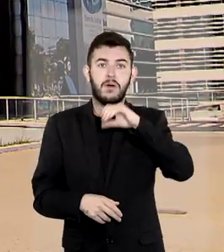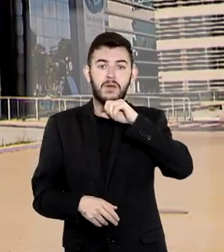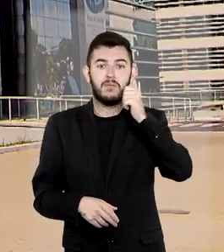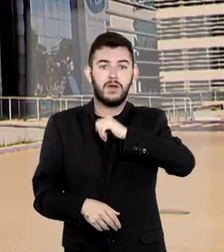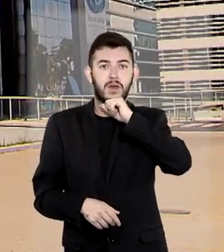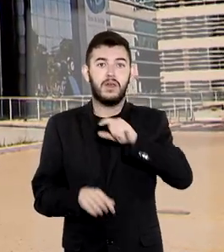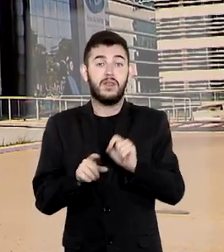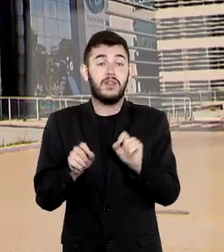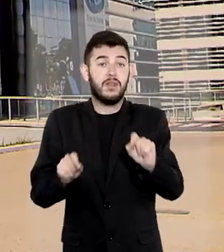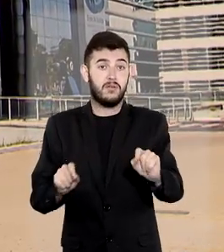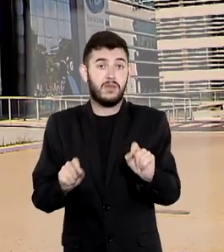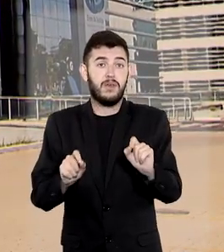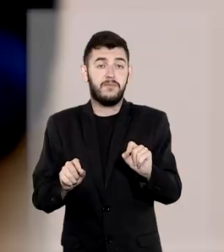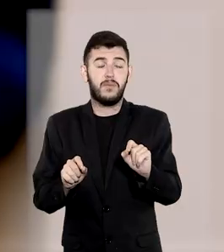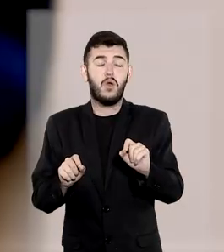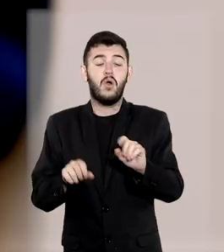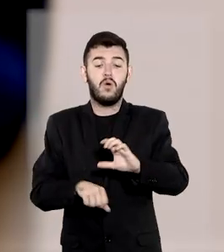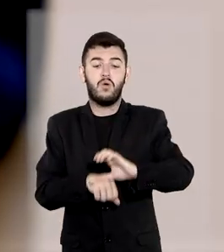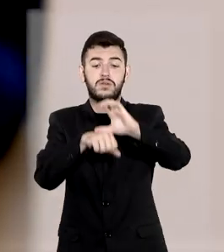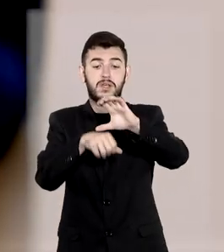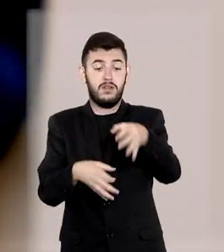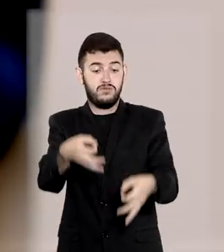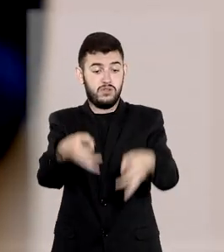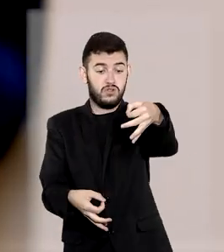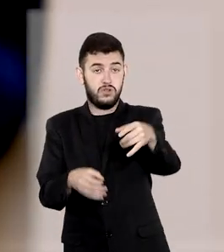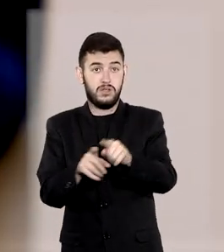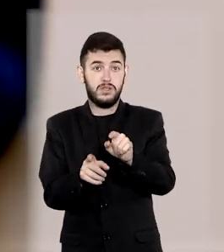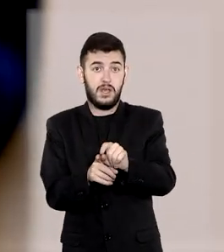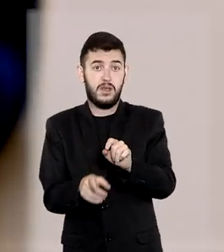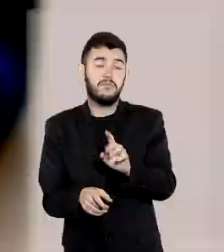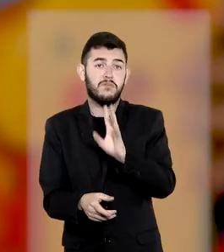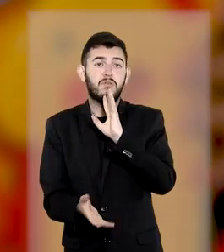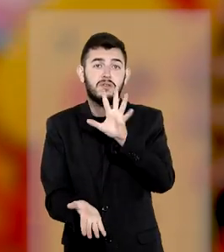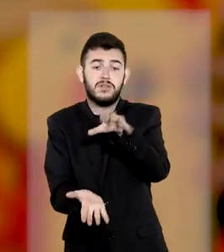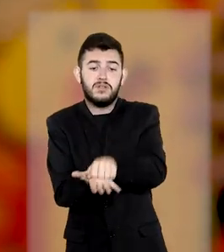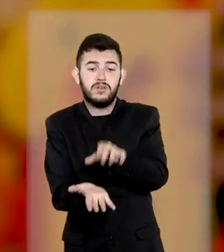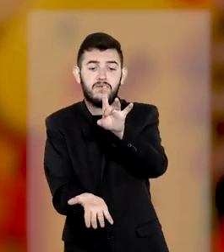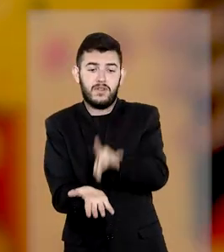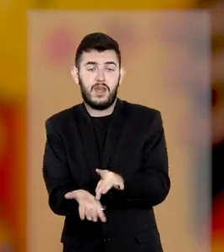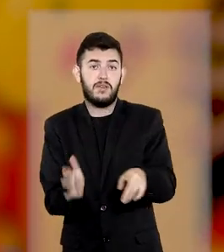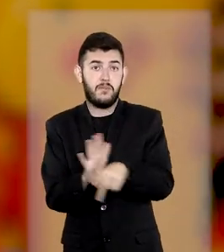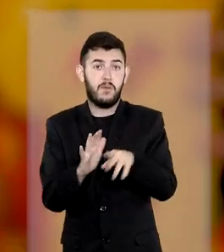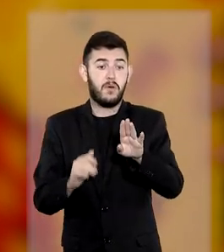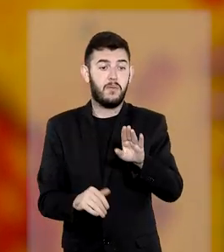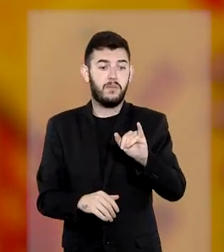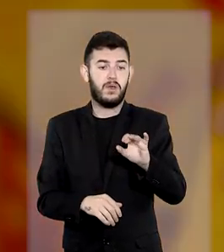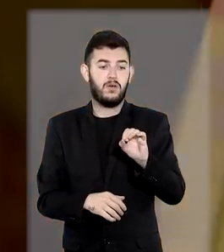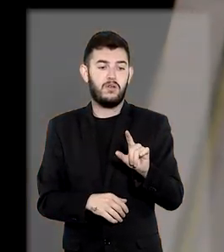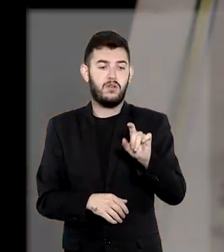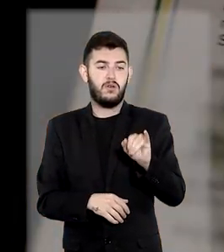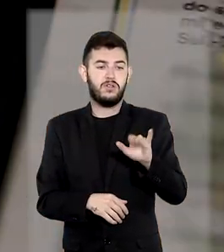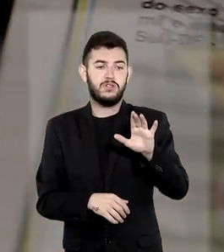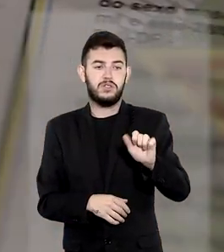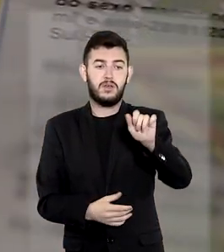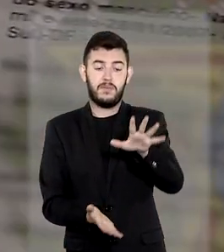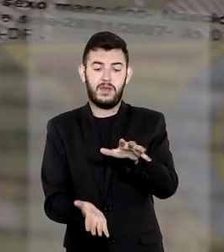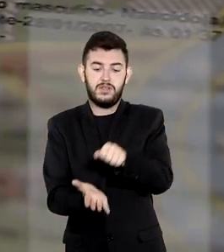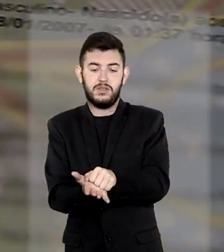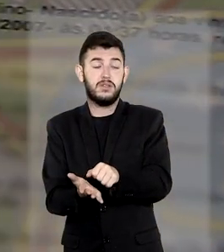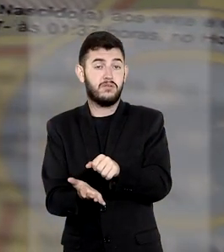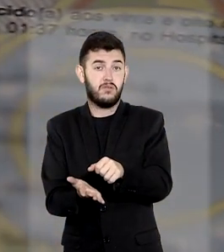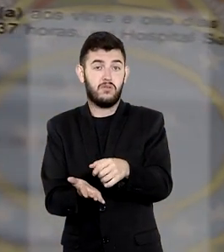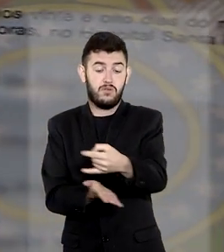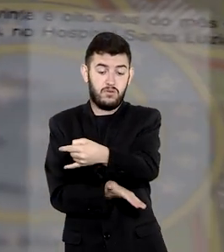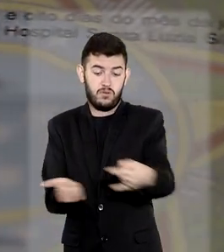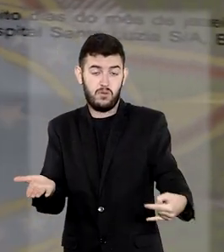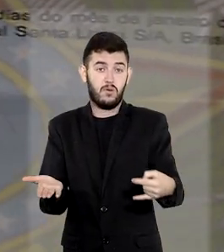pelo Conselho Nacional de Justiça e reconhece a relação de afeto, e não só a biológica, para acrescentar no registro de